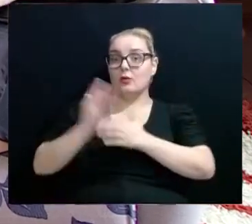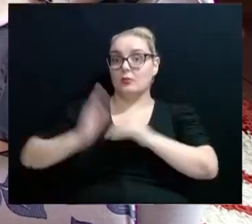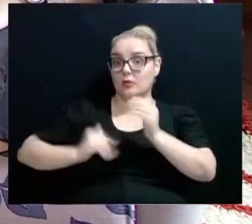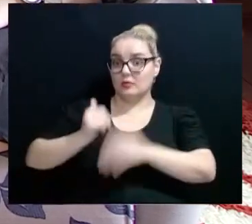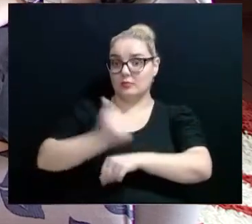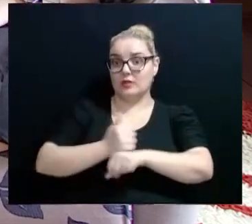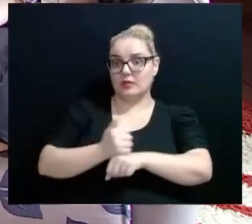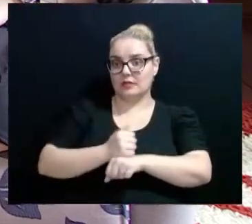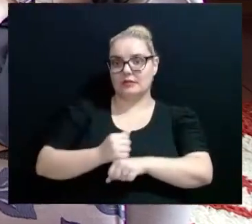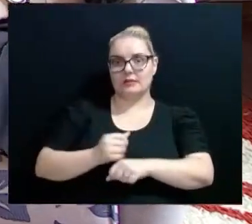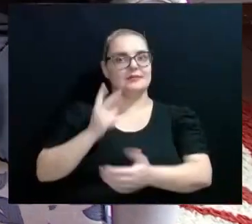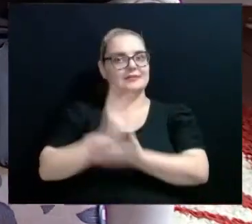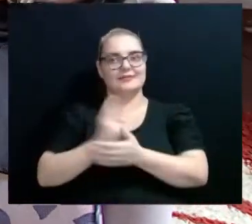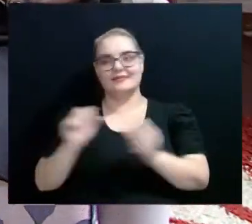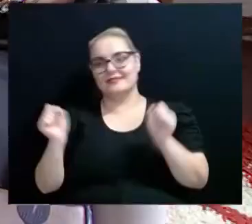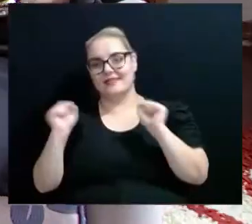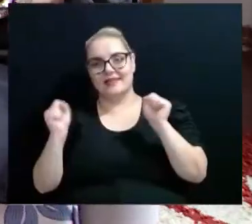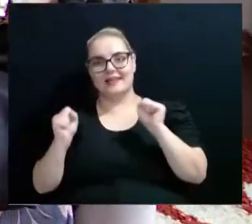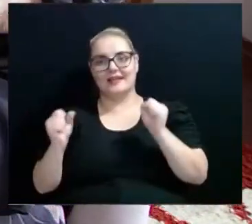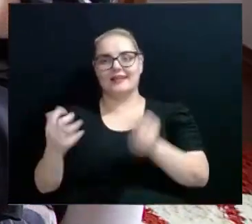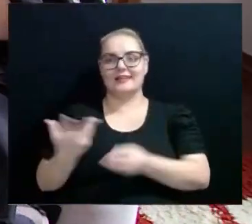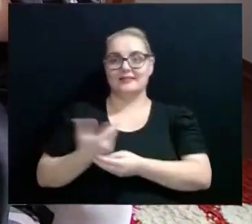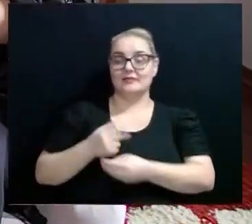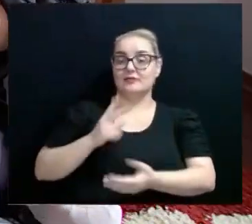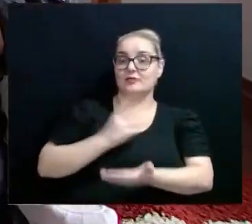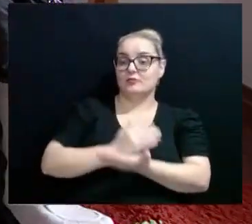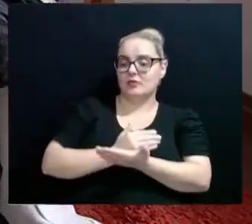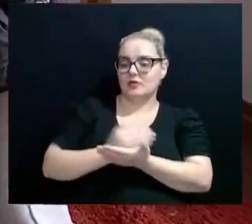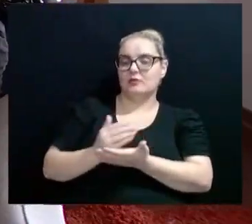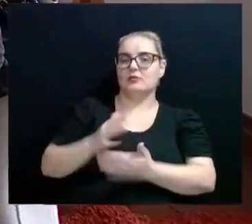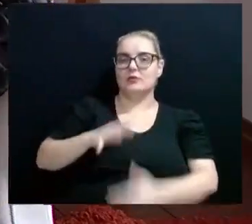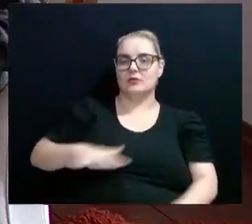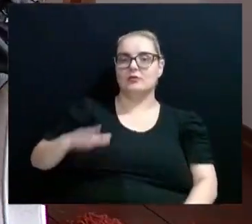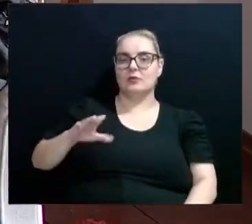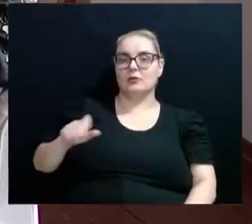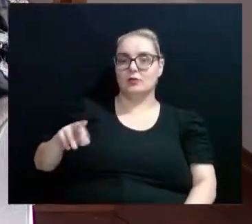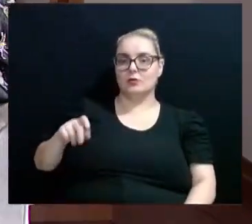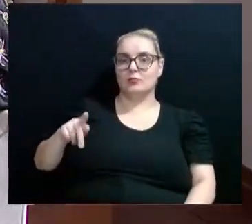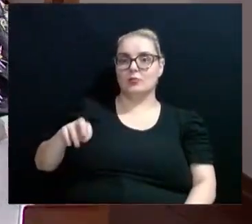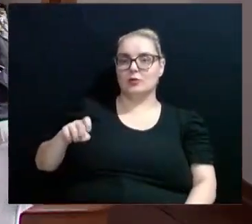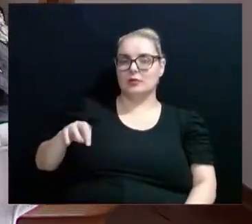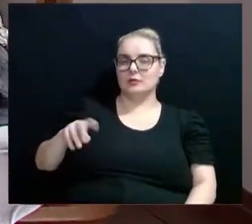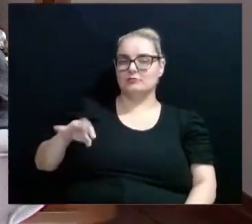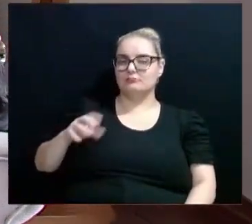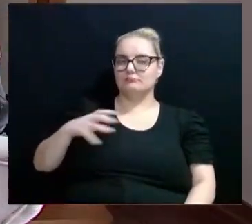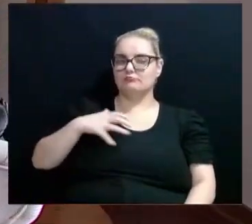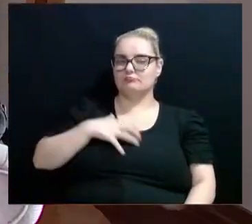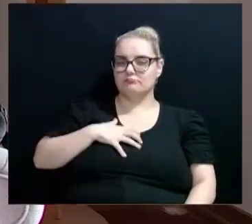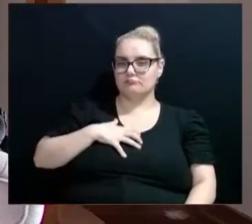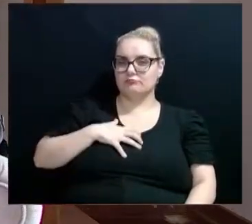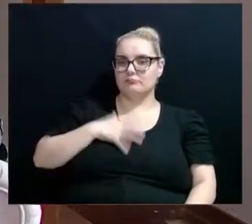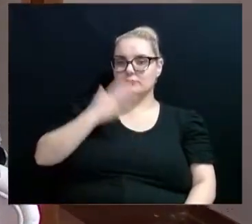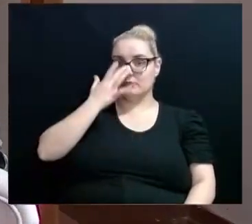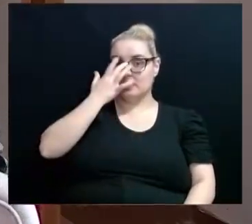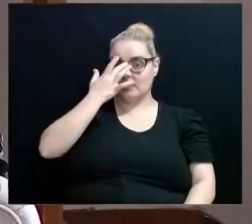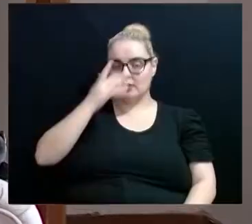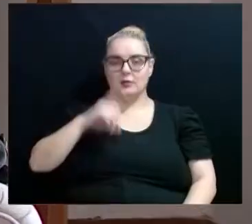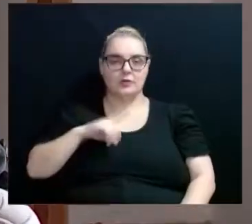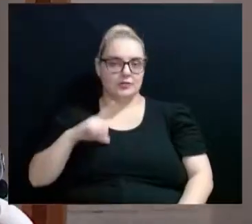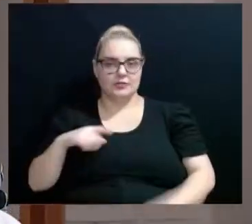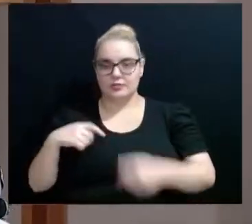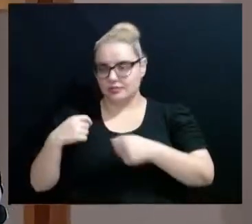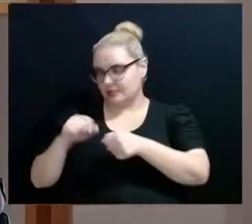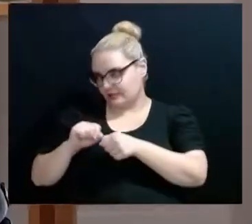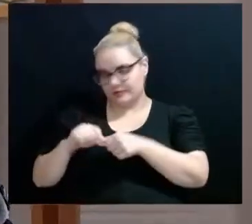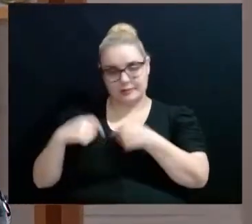minha carreira, eu sempre amei as artes, mas eu comecei a minha carreira indo para o mundo corporativo porque eu sentia que era o que a